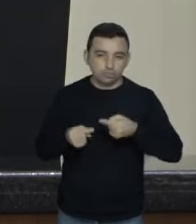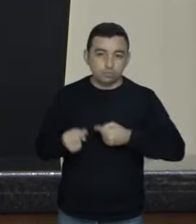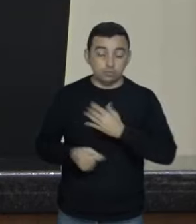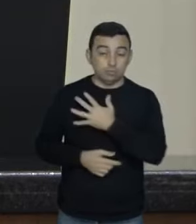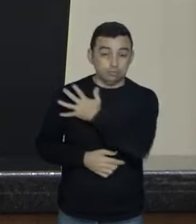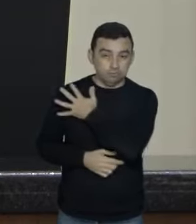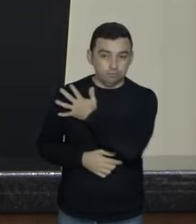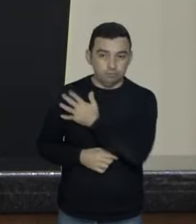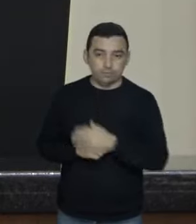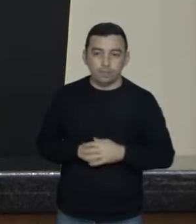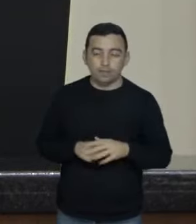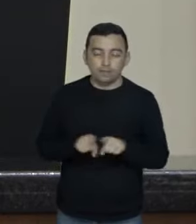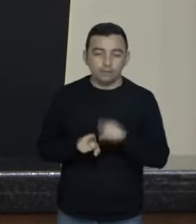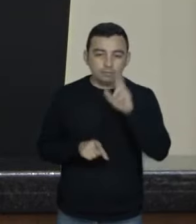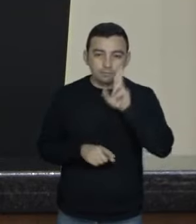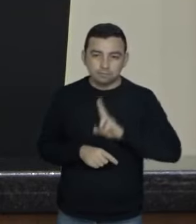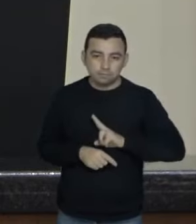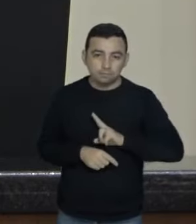Bernardes